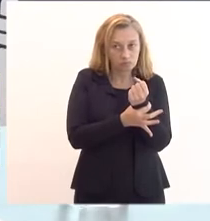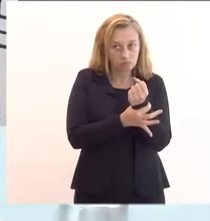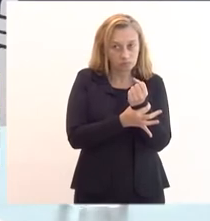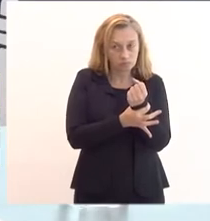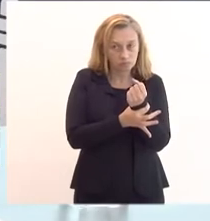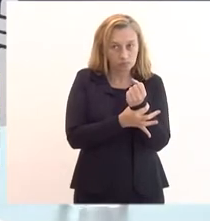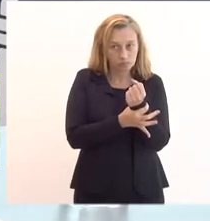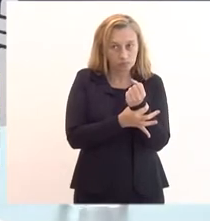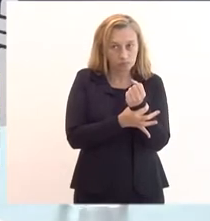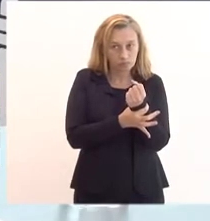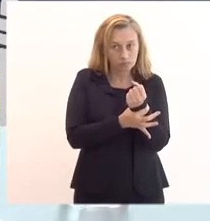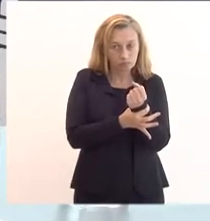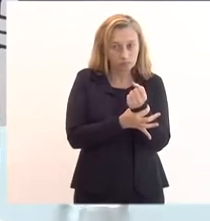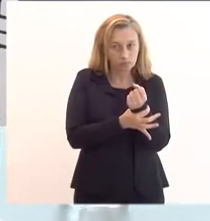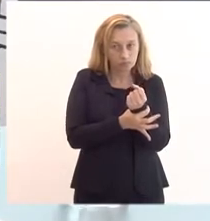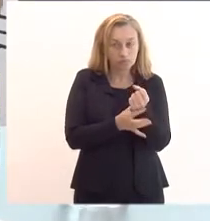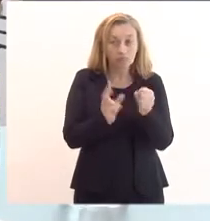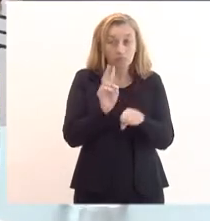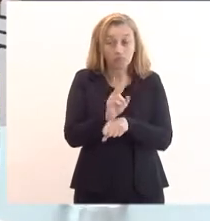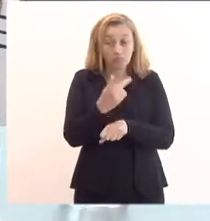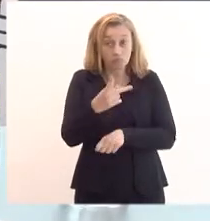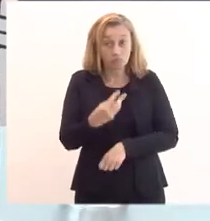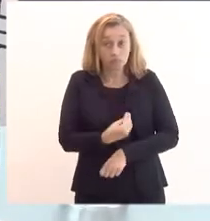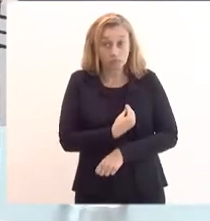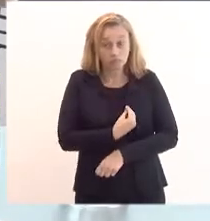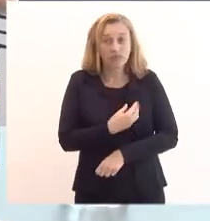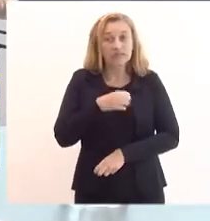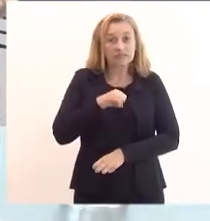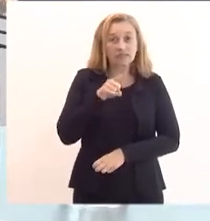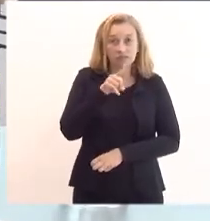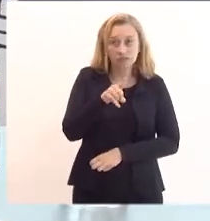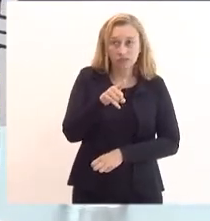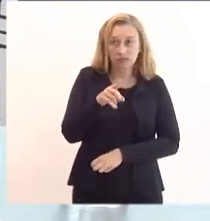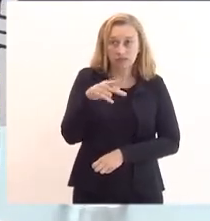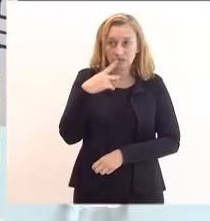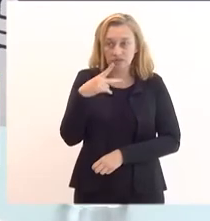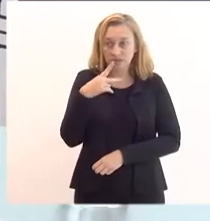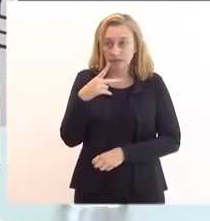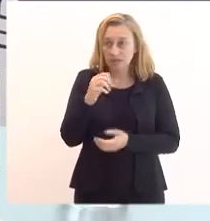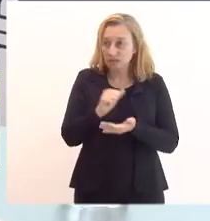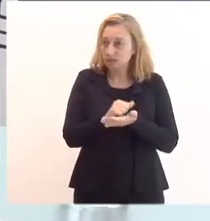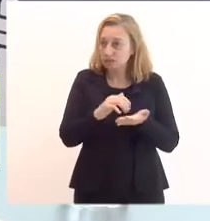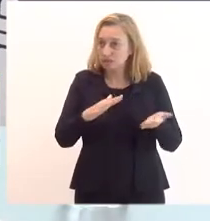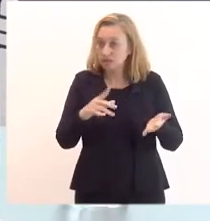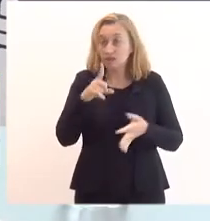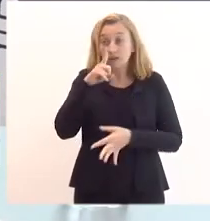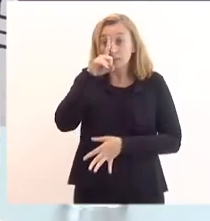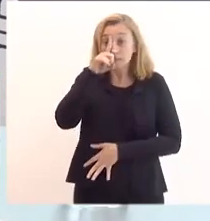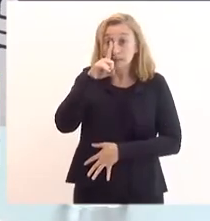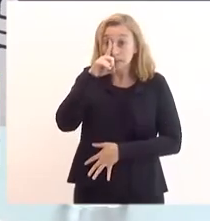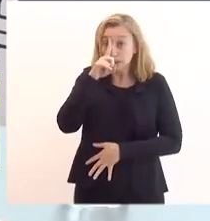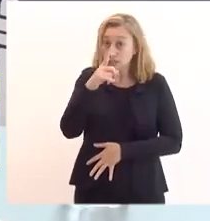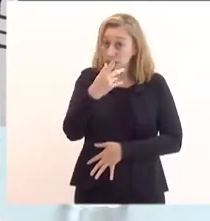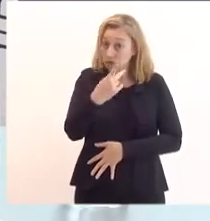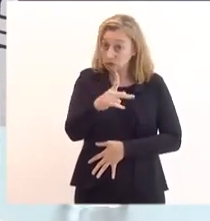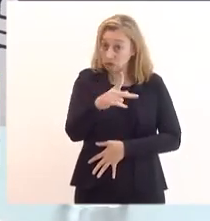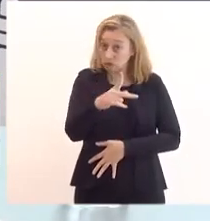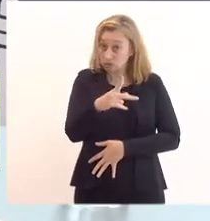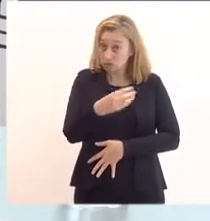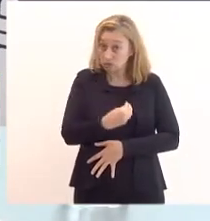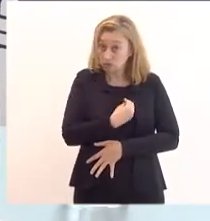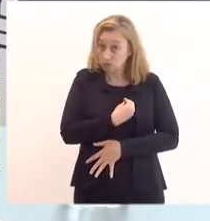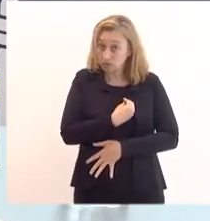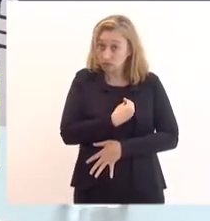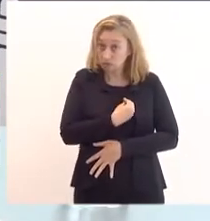vida. Alta defesa. Se você coloca que é uma atividade de risco para você, você